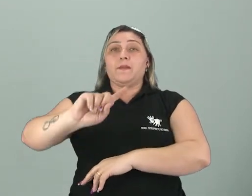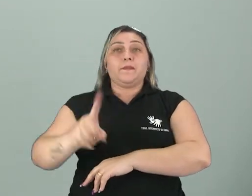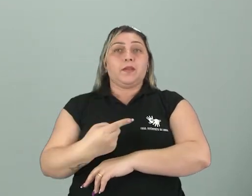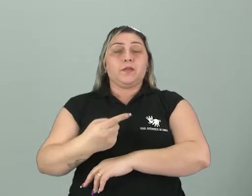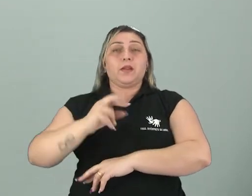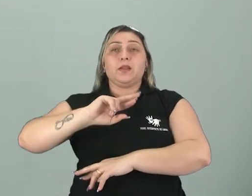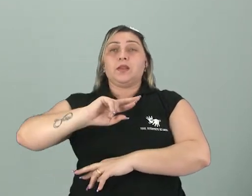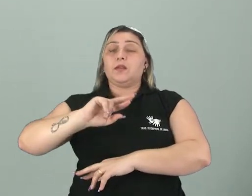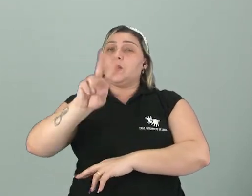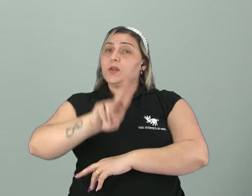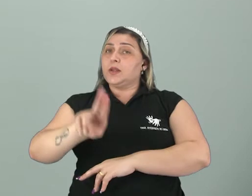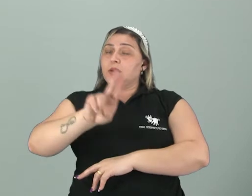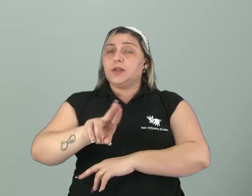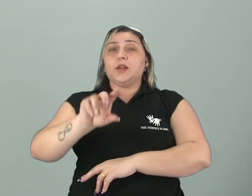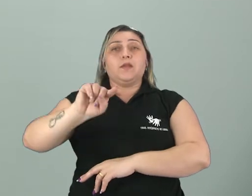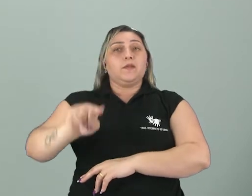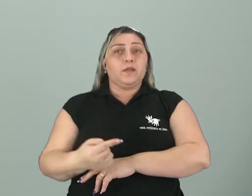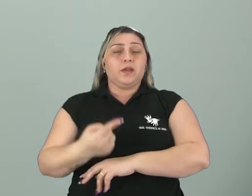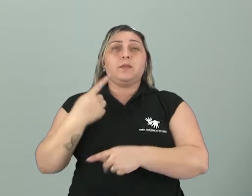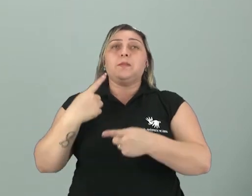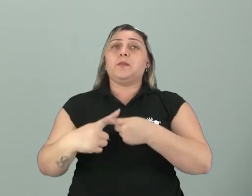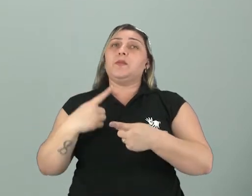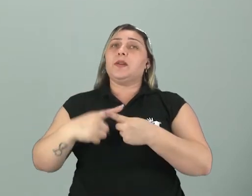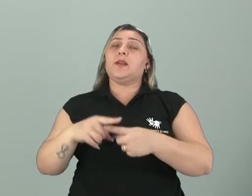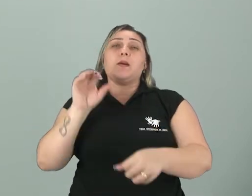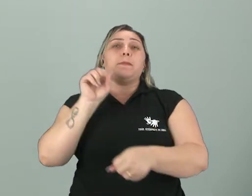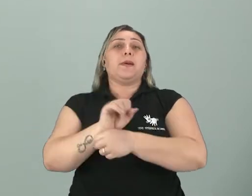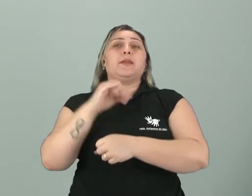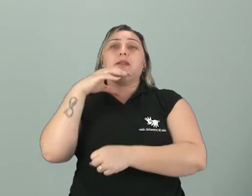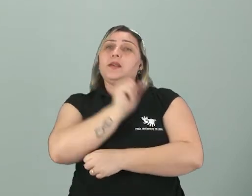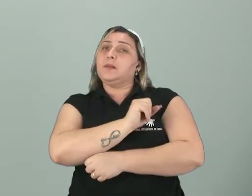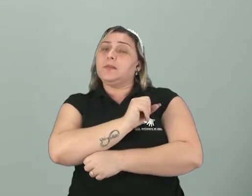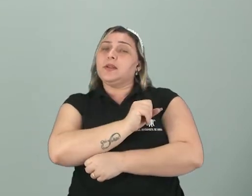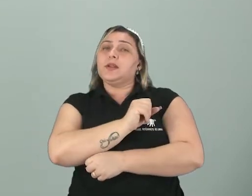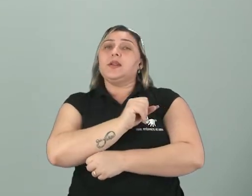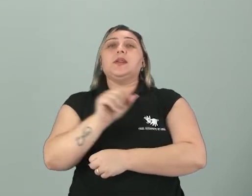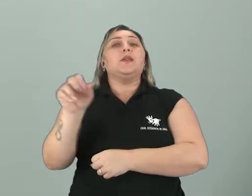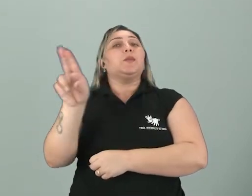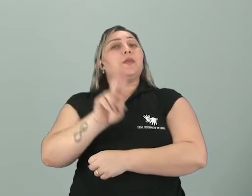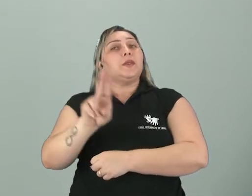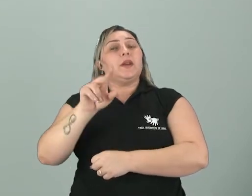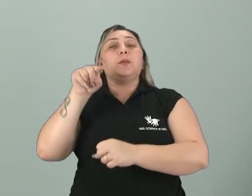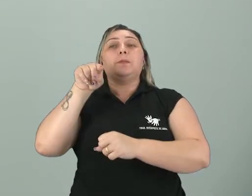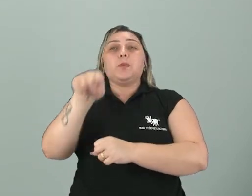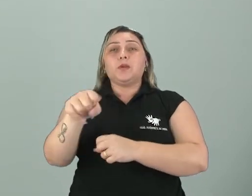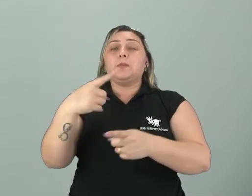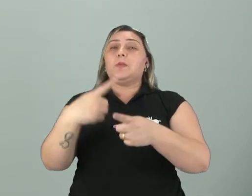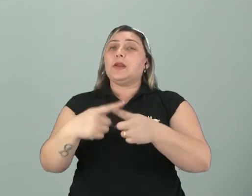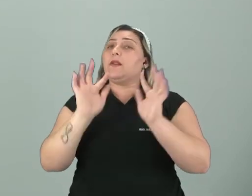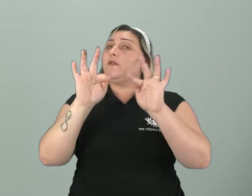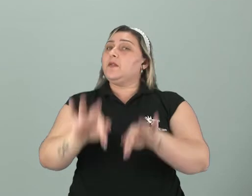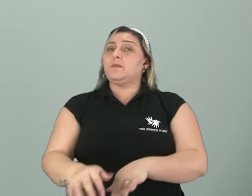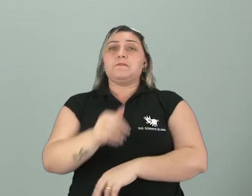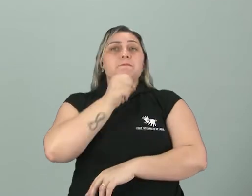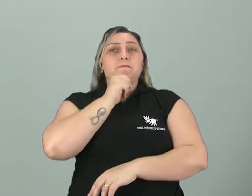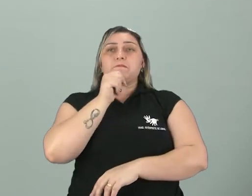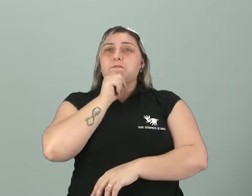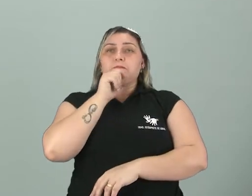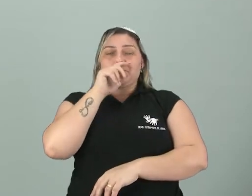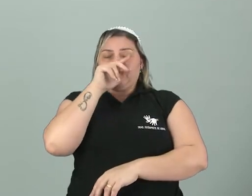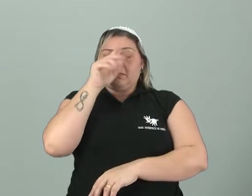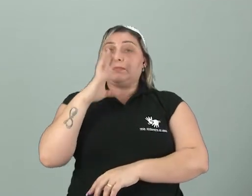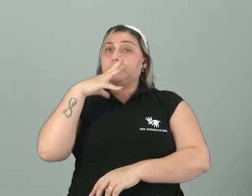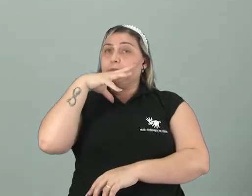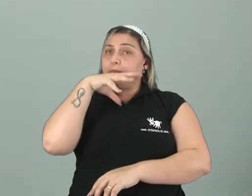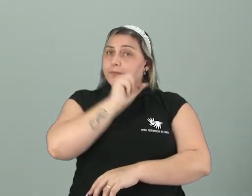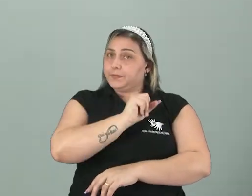vírgula. Não é utilizado somente uma vírgula, porque não é uma pausa rápida. Também não é utilizado ponto, porque não é uma pausa mais